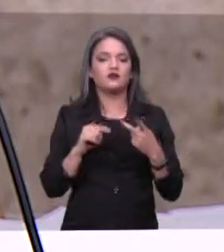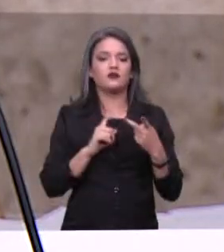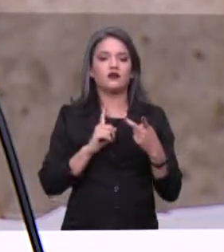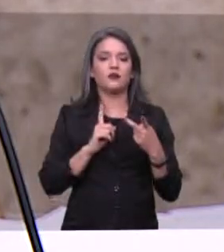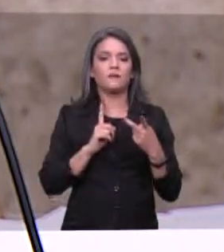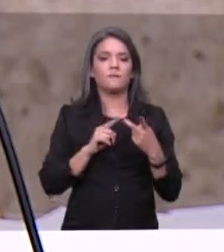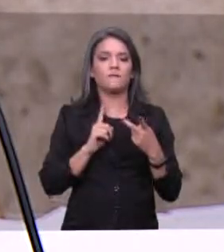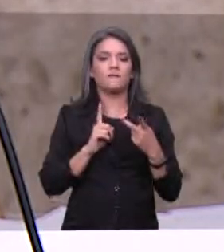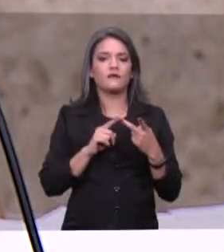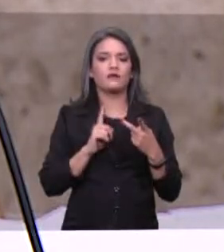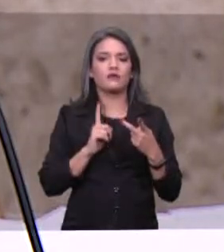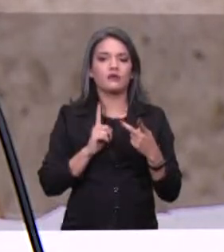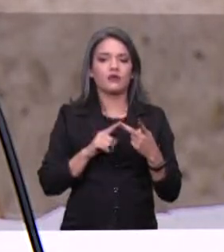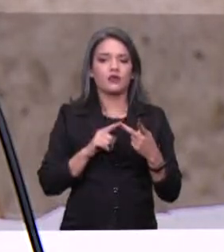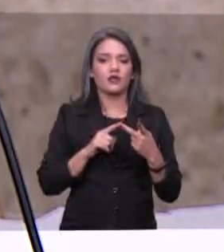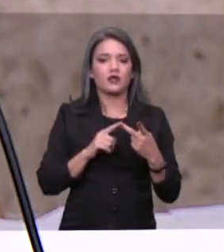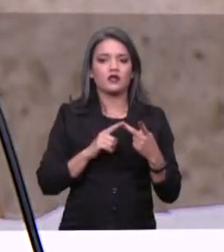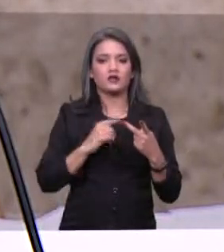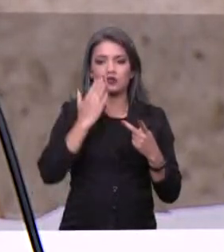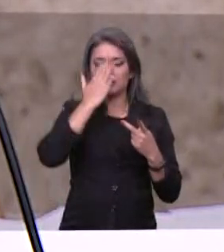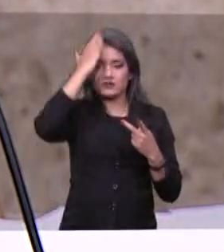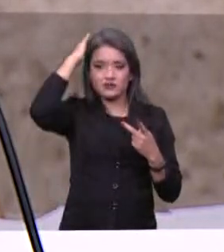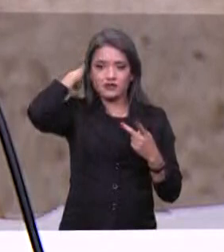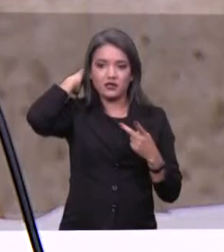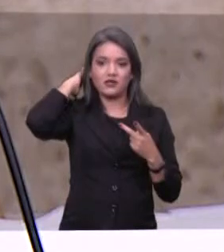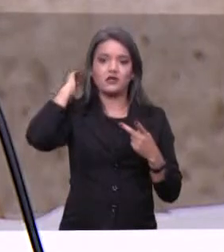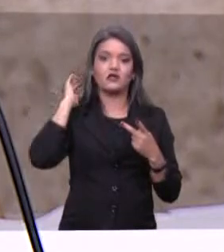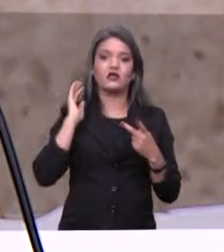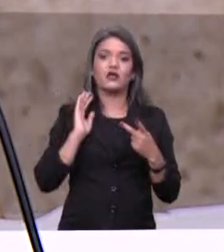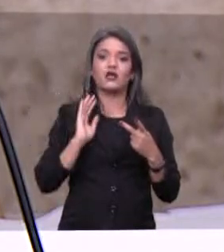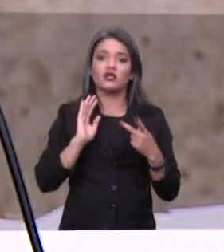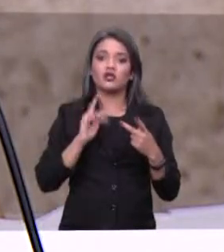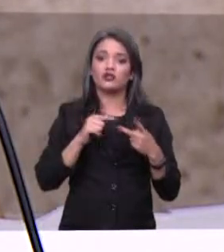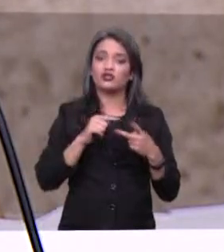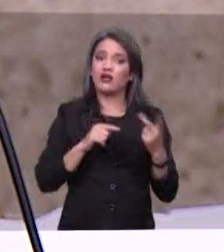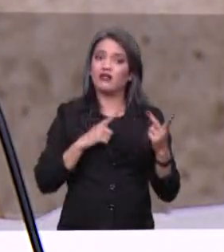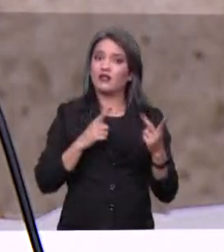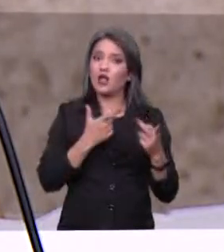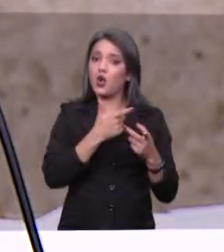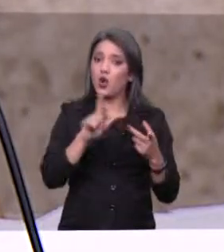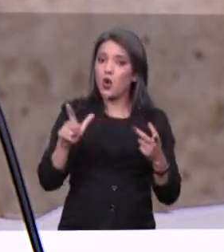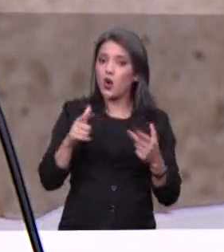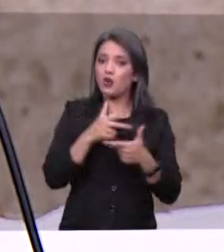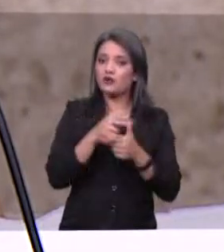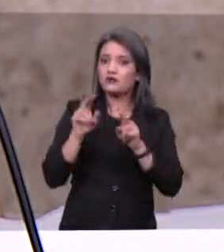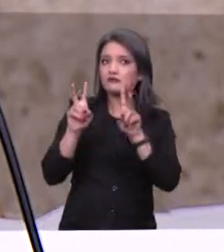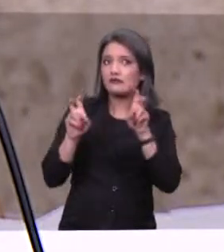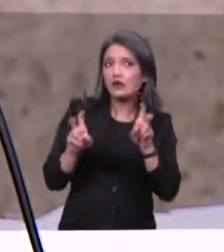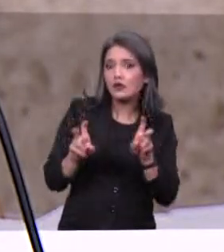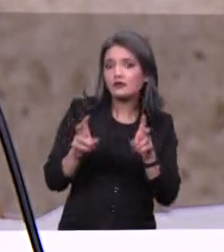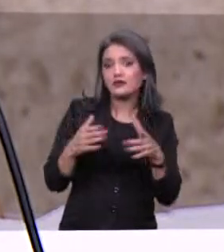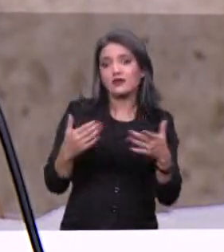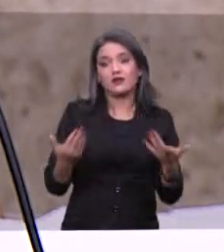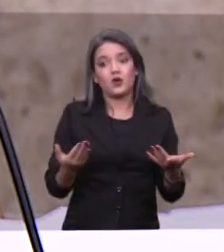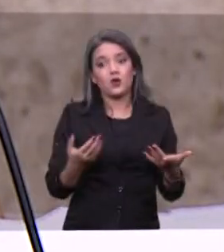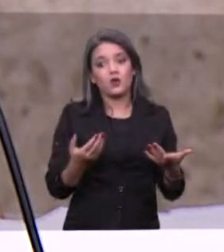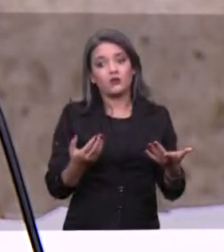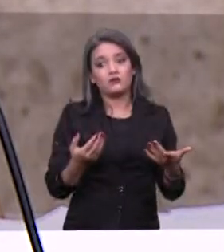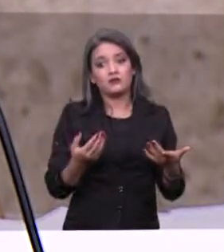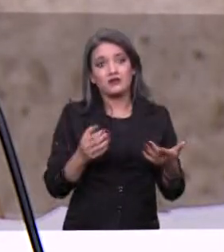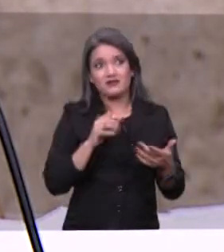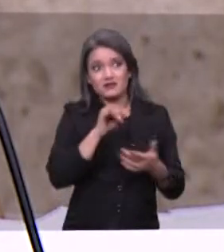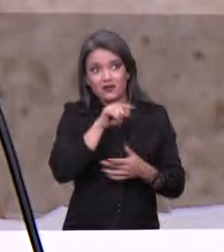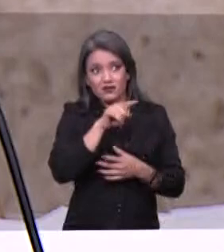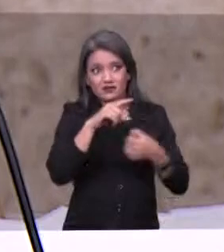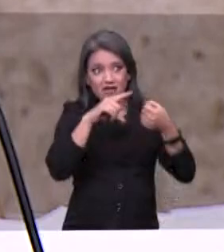do ministro Zanin, com outros pontos. Então, senão nós vamos terminar esse julgamento. Então, como